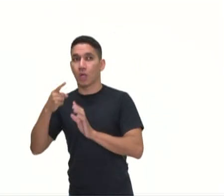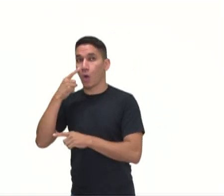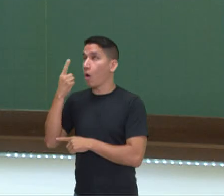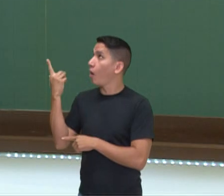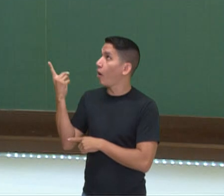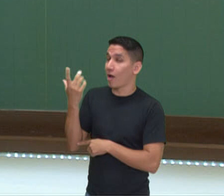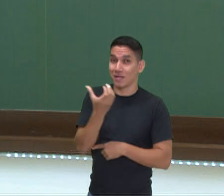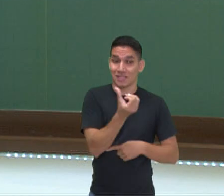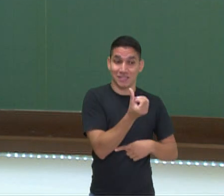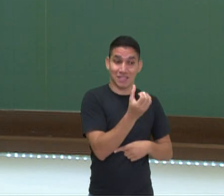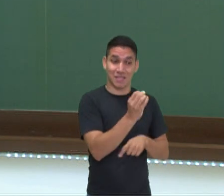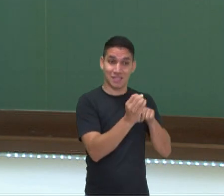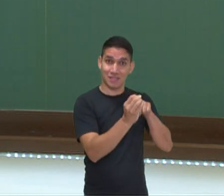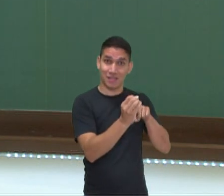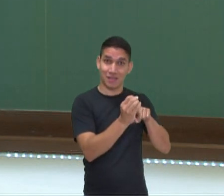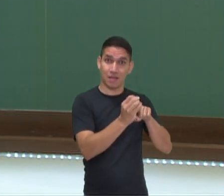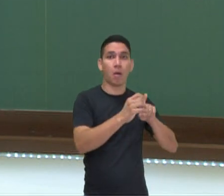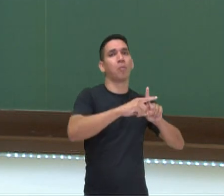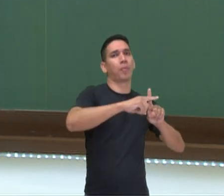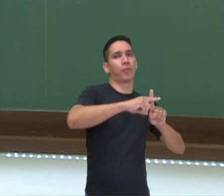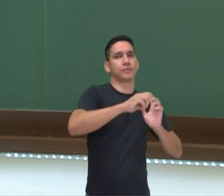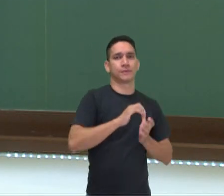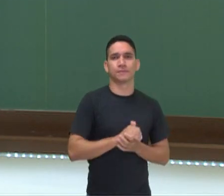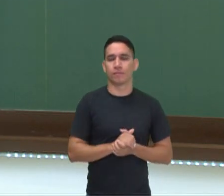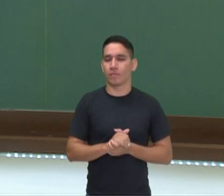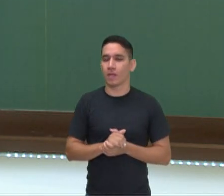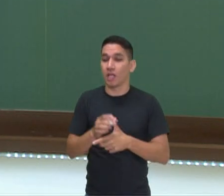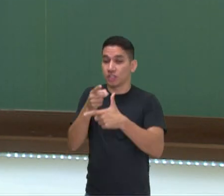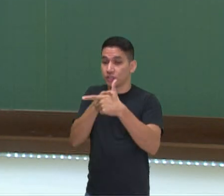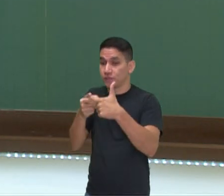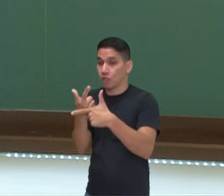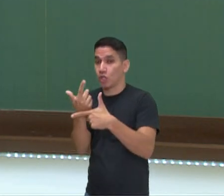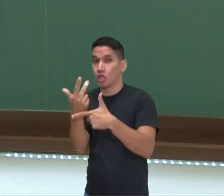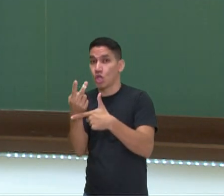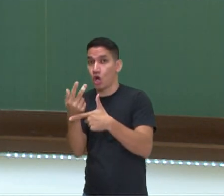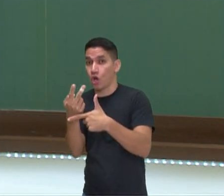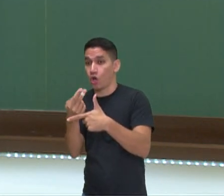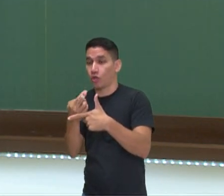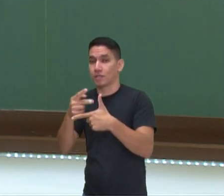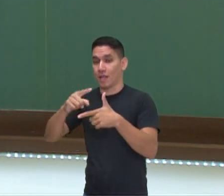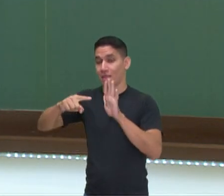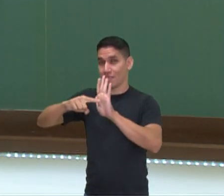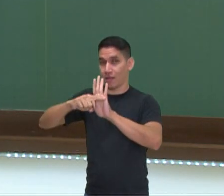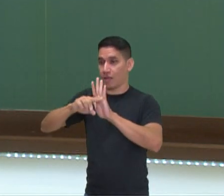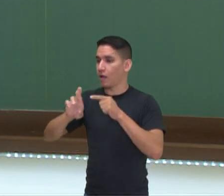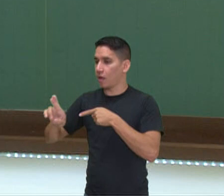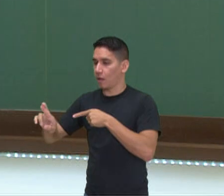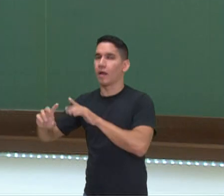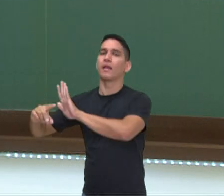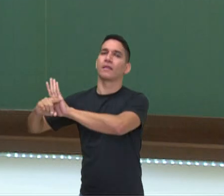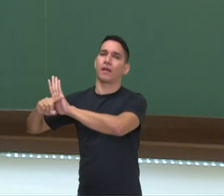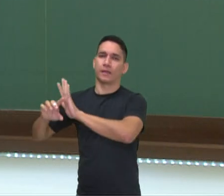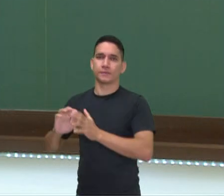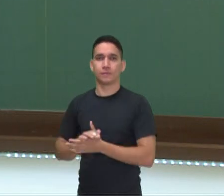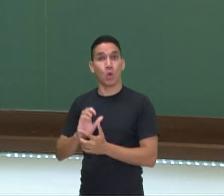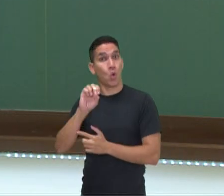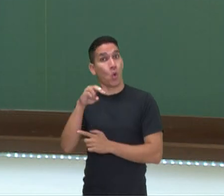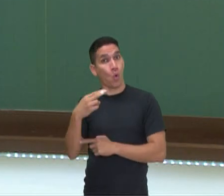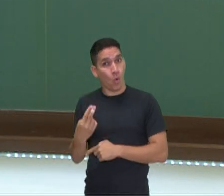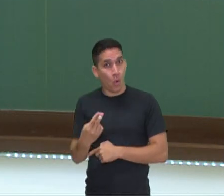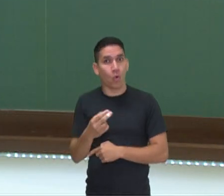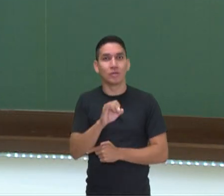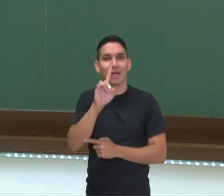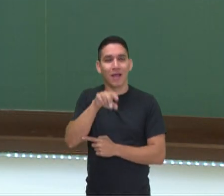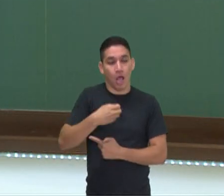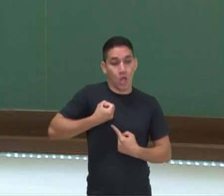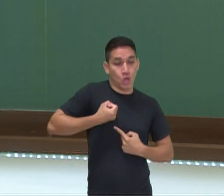estou dividindo 60 que Positivo pelo 12 que é negativo O negativo ou o seu